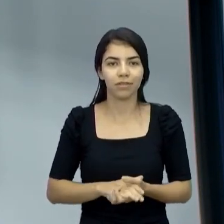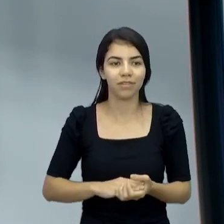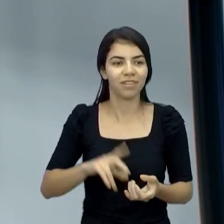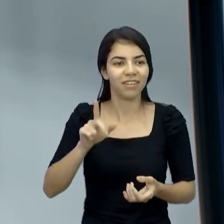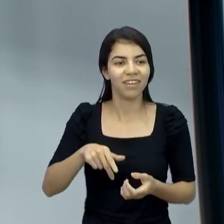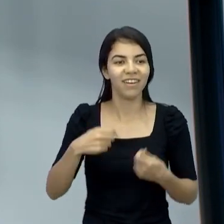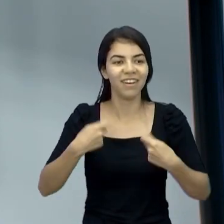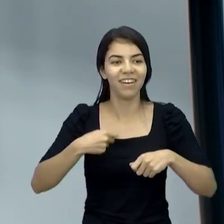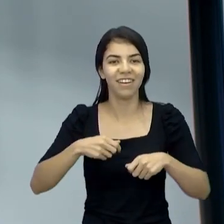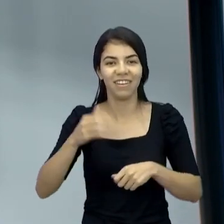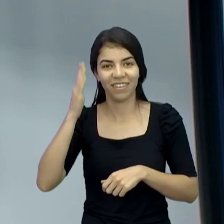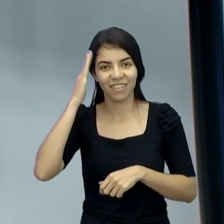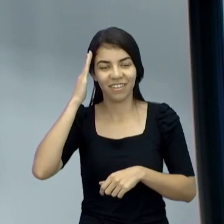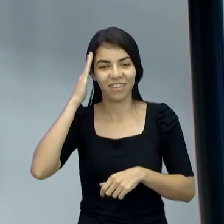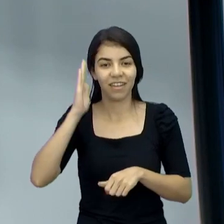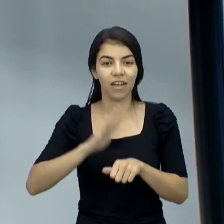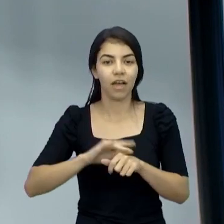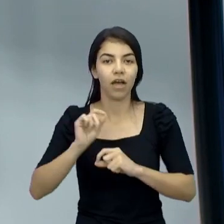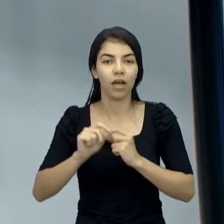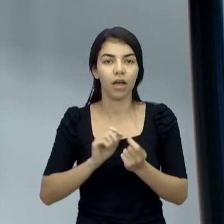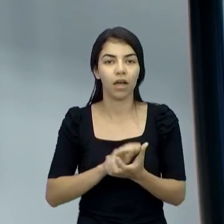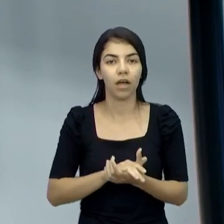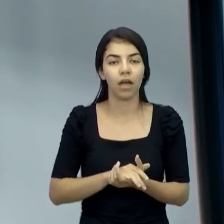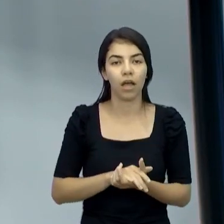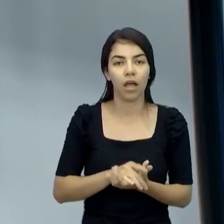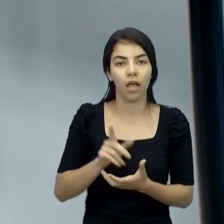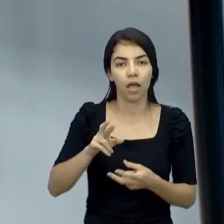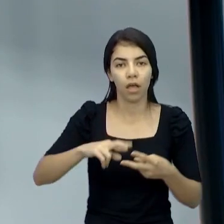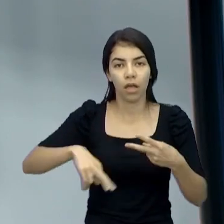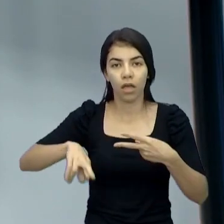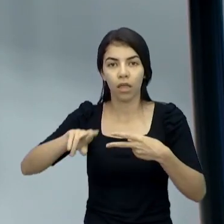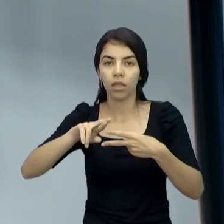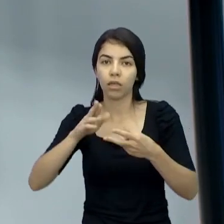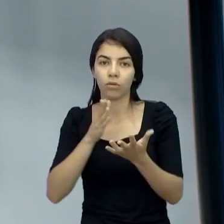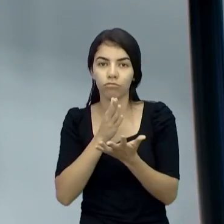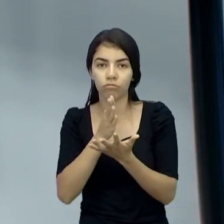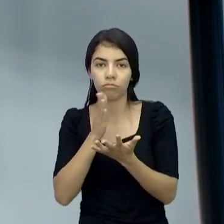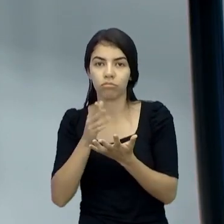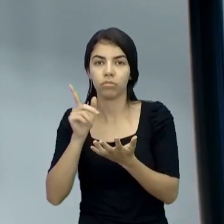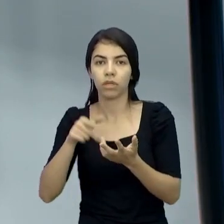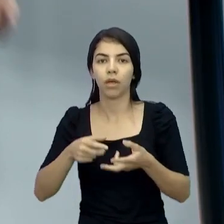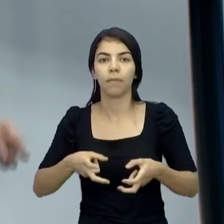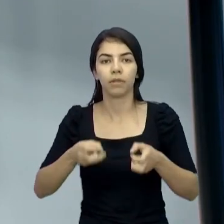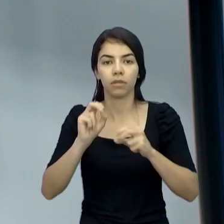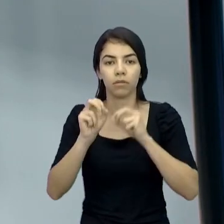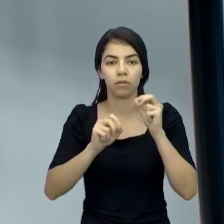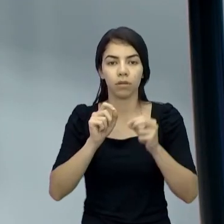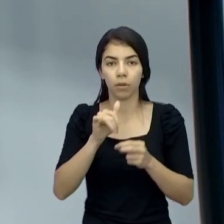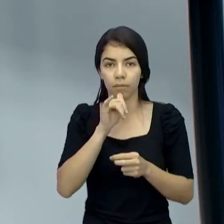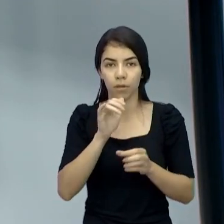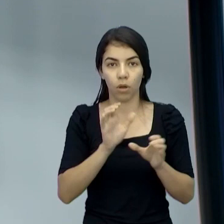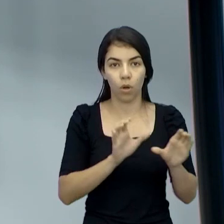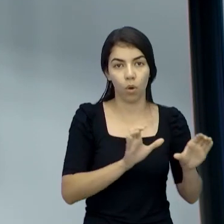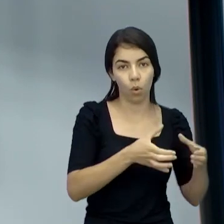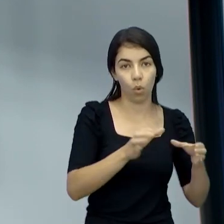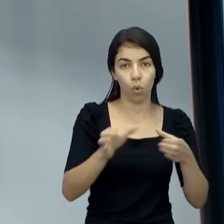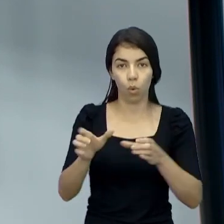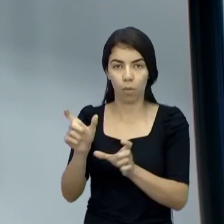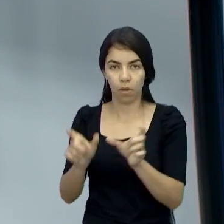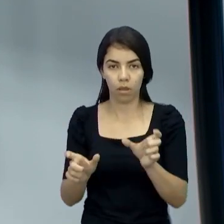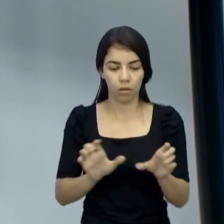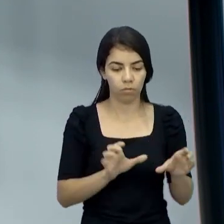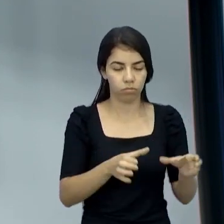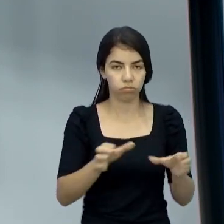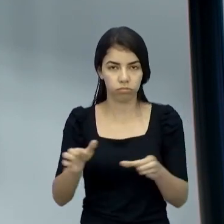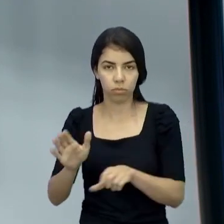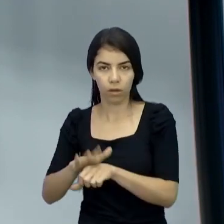precisa fazer? Temos esses recursos, o tema é esse. Você vai perceber aí que o pessoal vai se dividir em grupo e vai sair